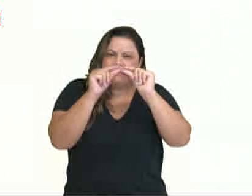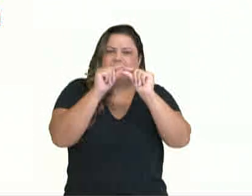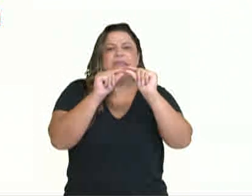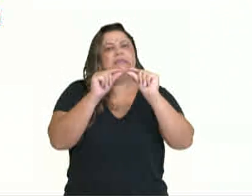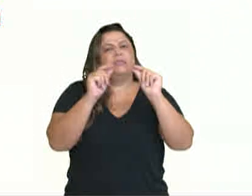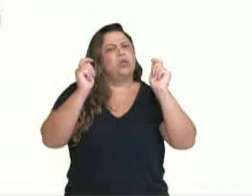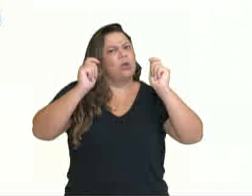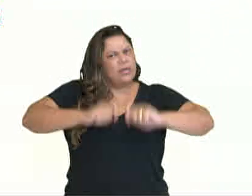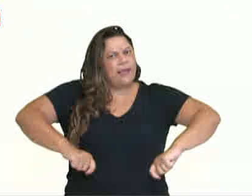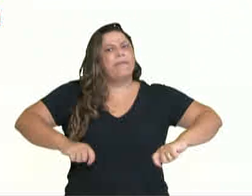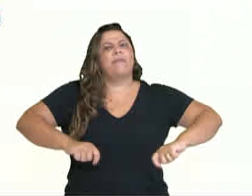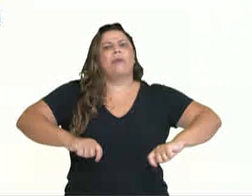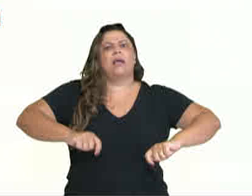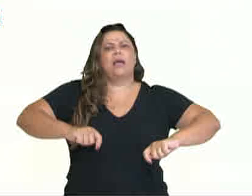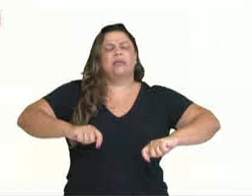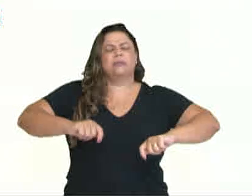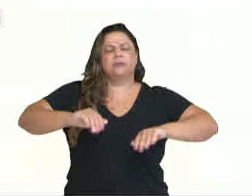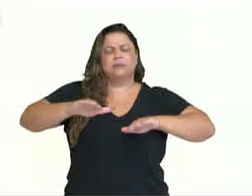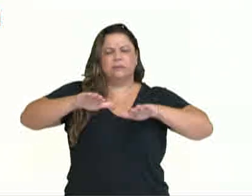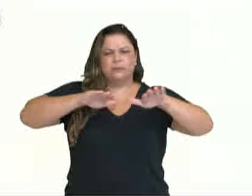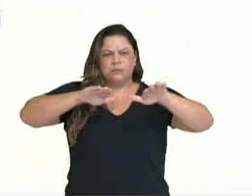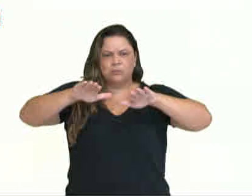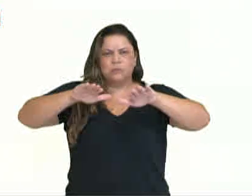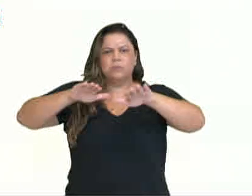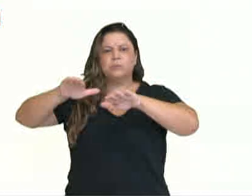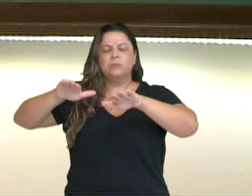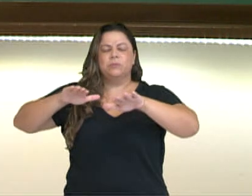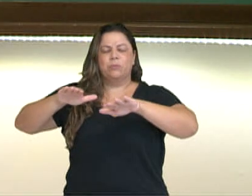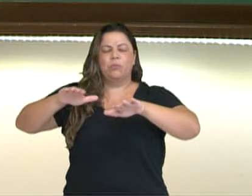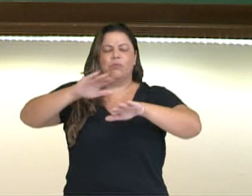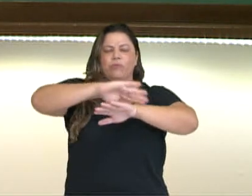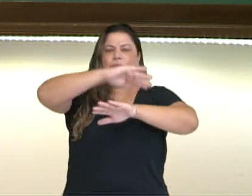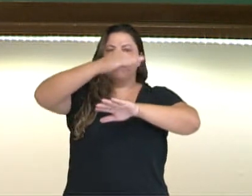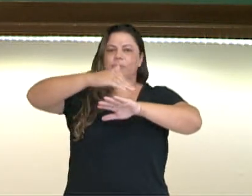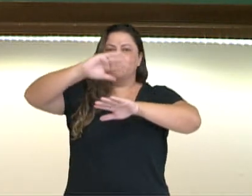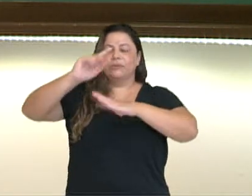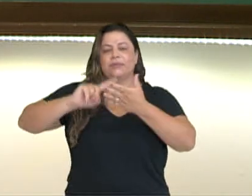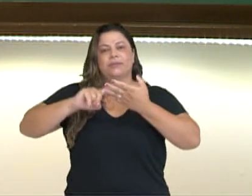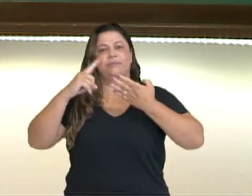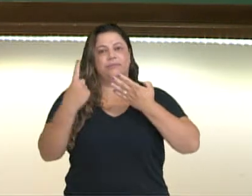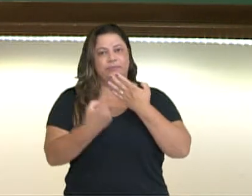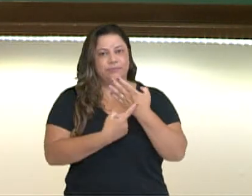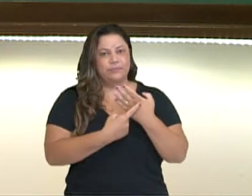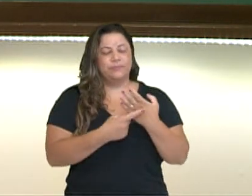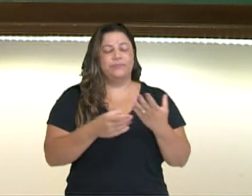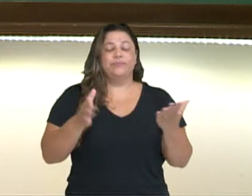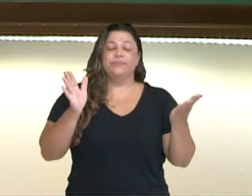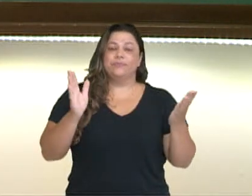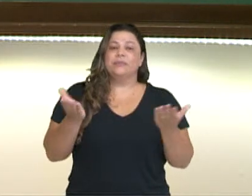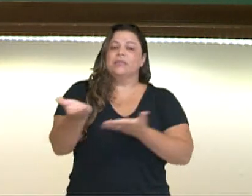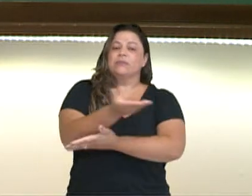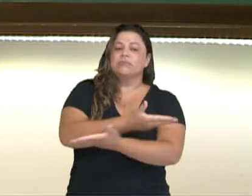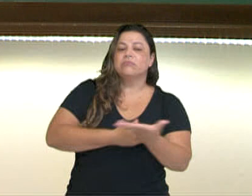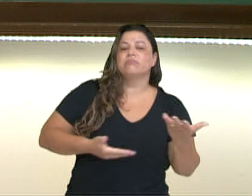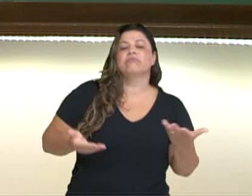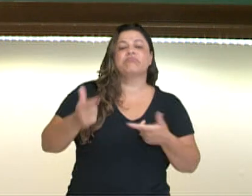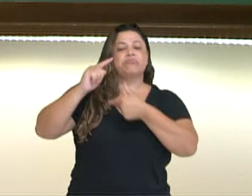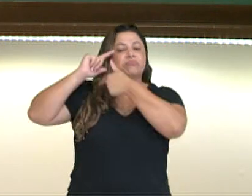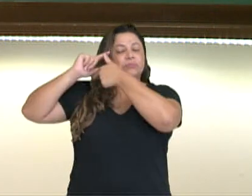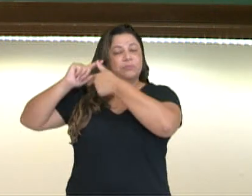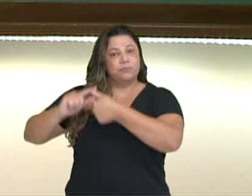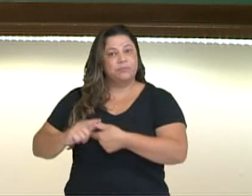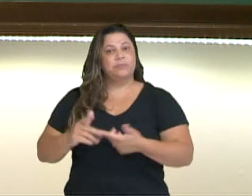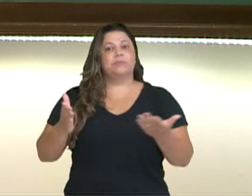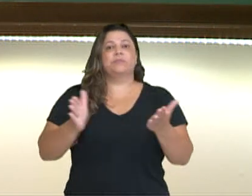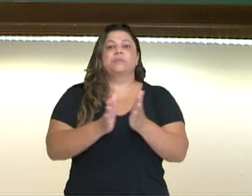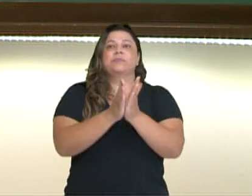de remover montanhas. Então veja, por vezes a intertextualidade, ela ocorre com clássicos, ela ocorre com